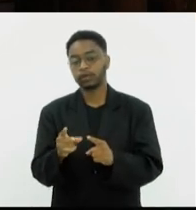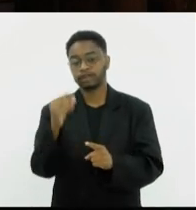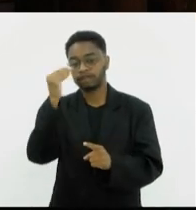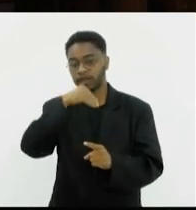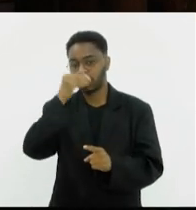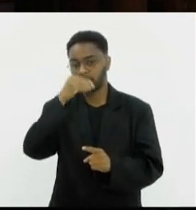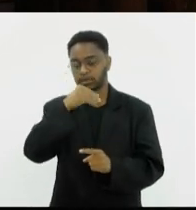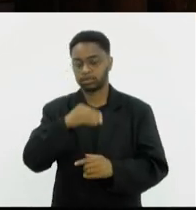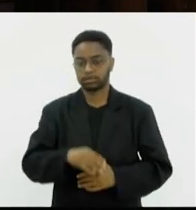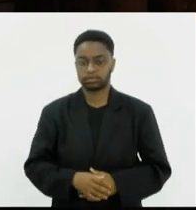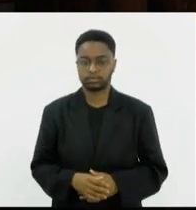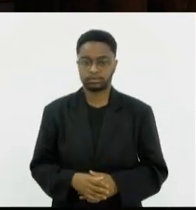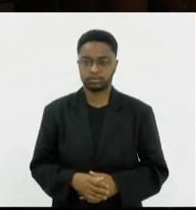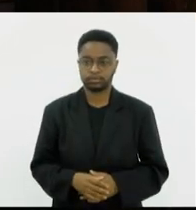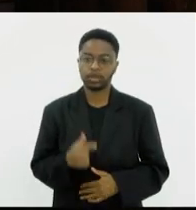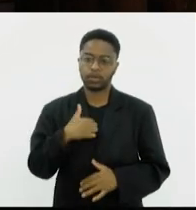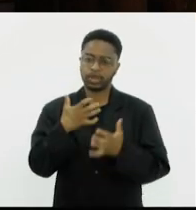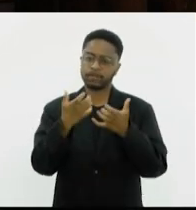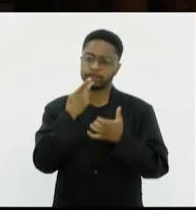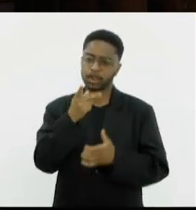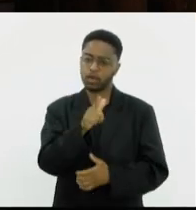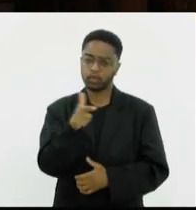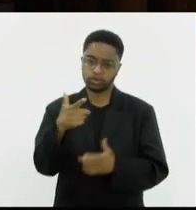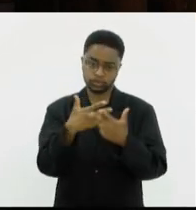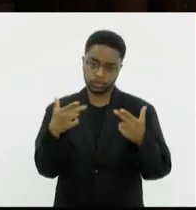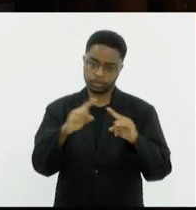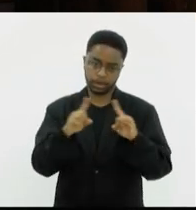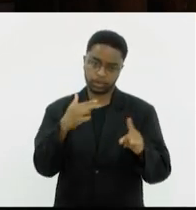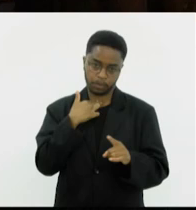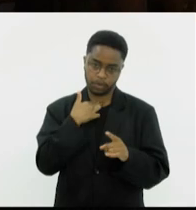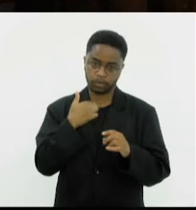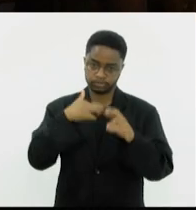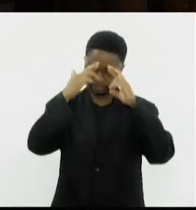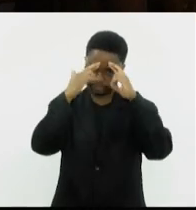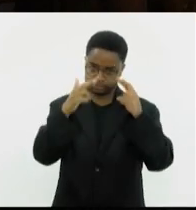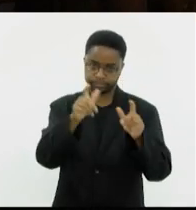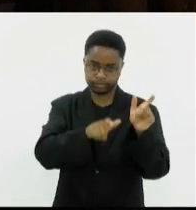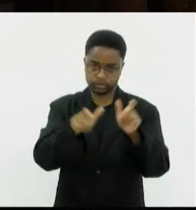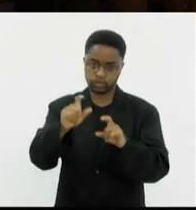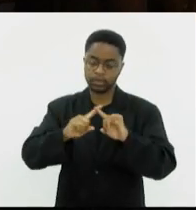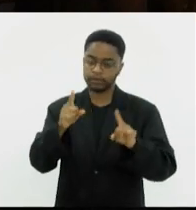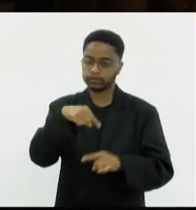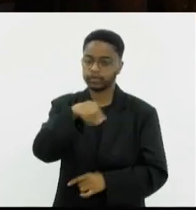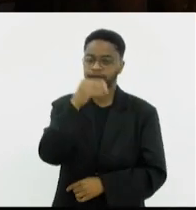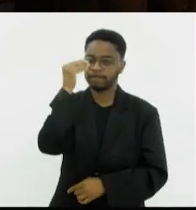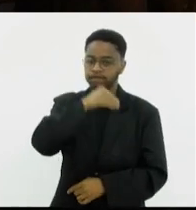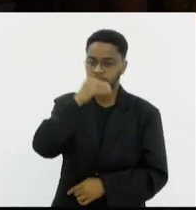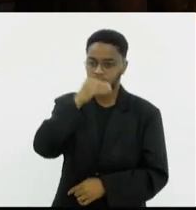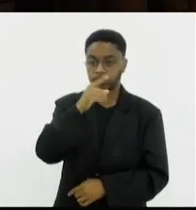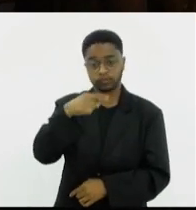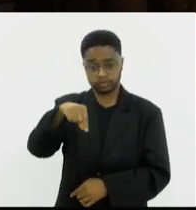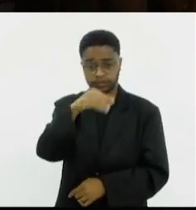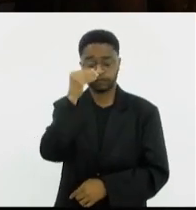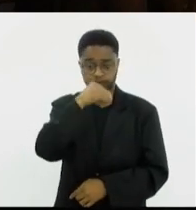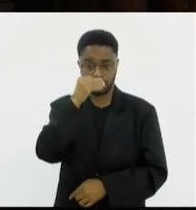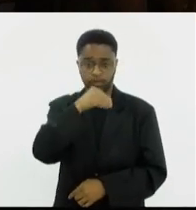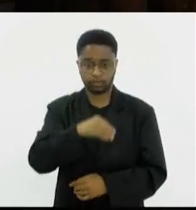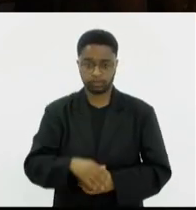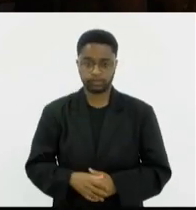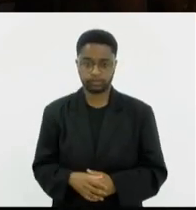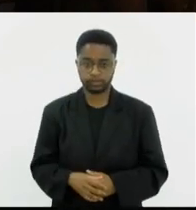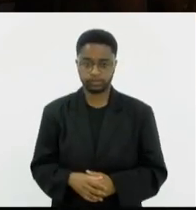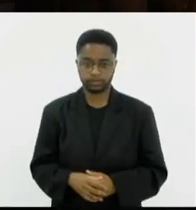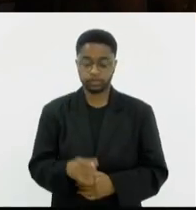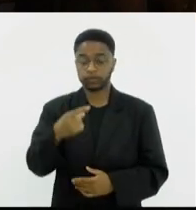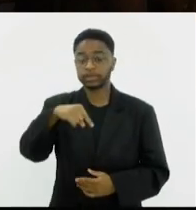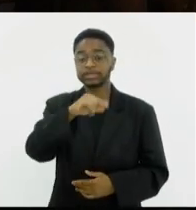fraca. Eu queria falar outra coisa, mas não vou falar em respeito às pessoas. Oposição fraca. Vocês são fracos. O que vocês